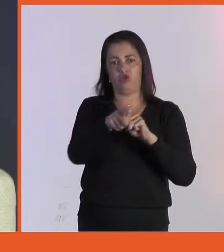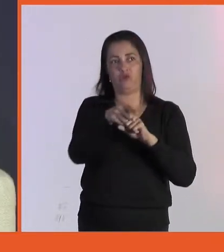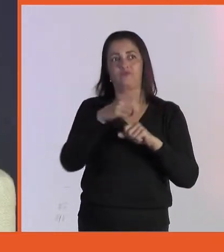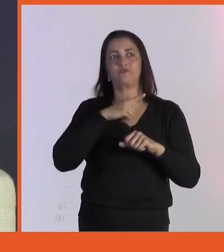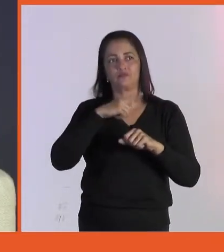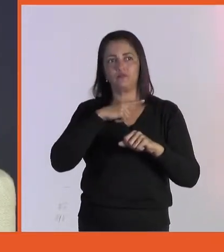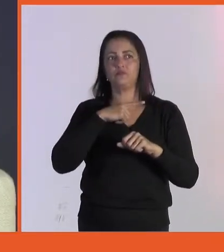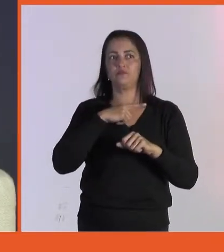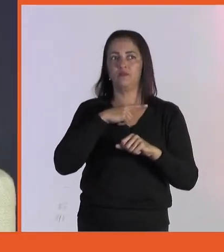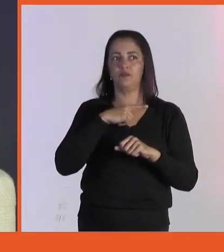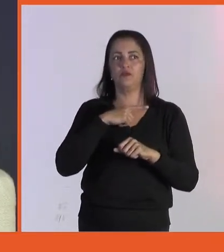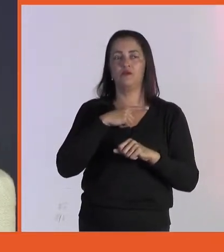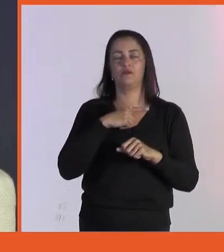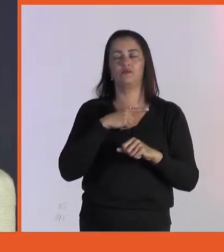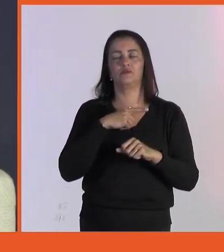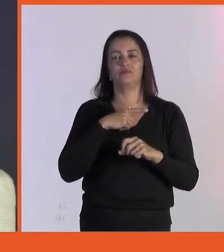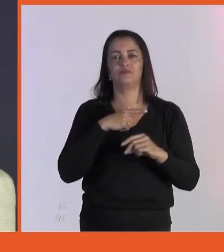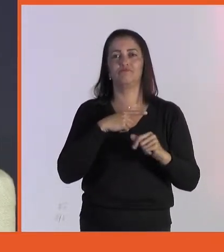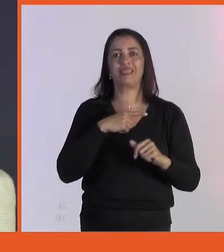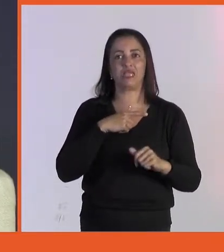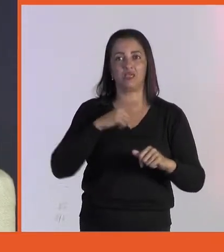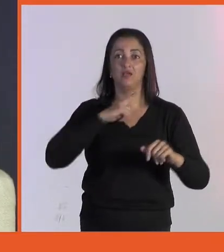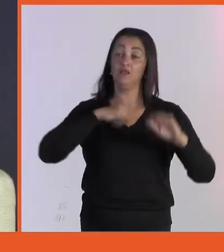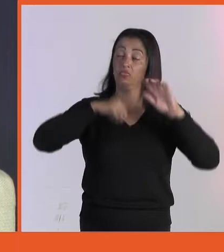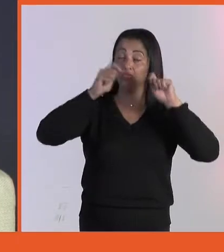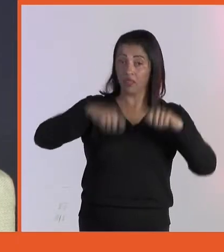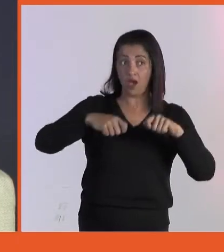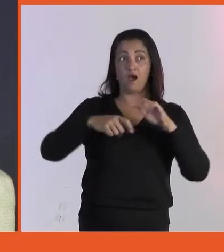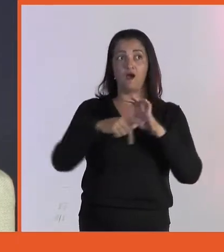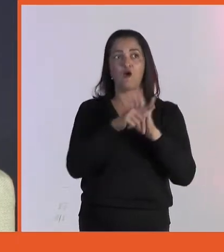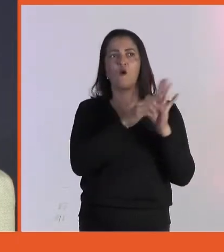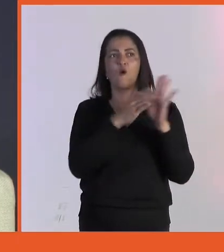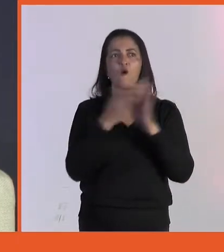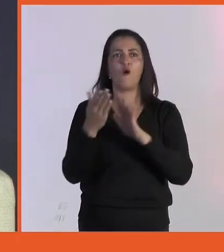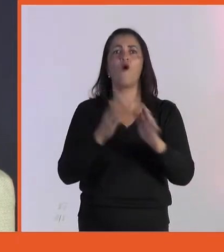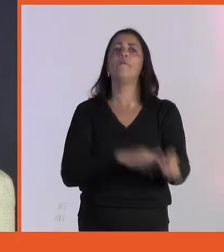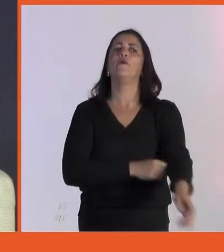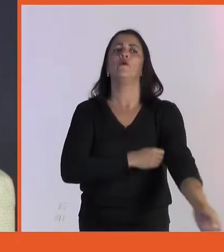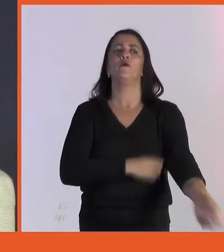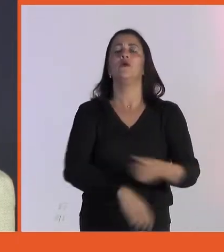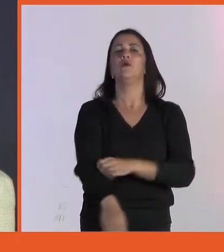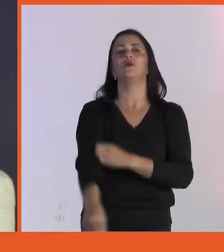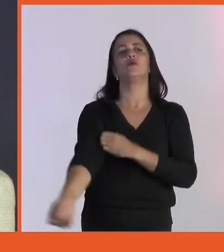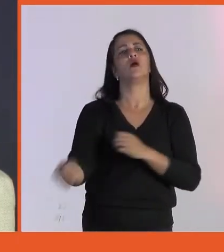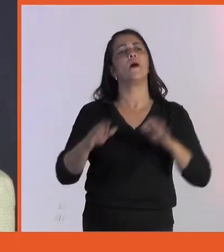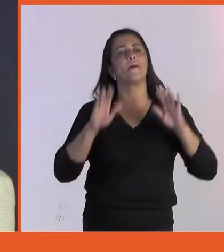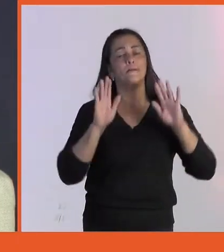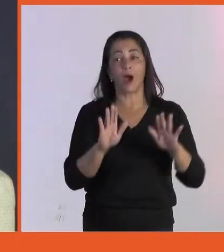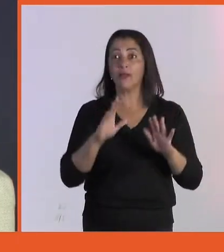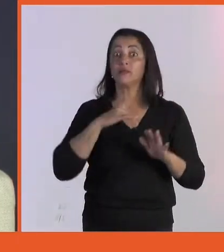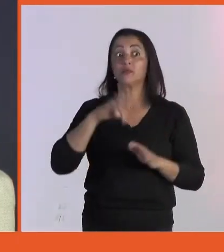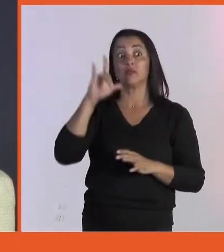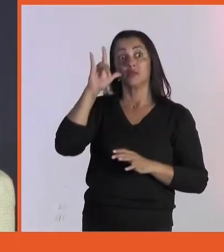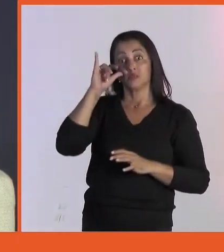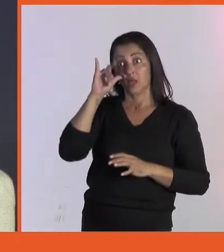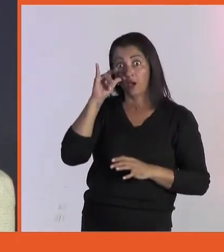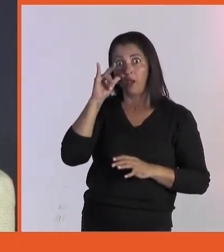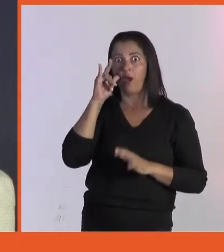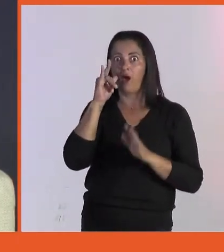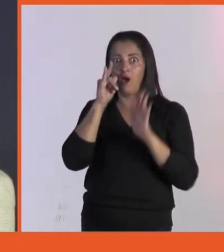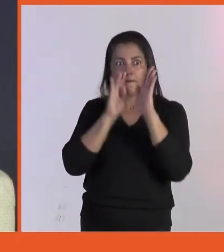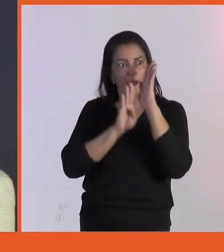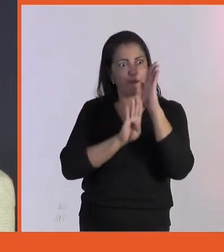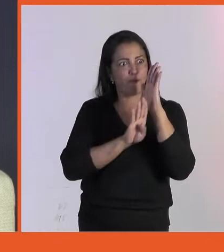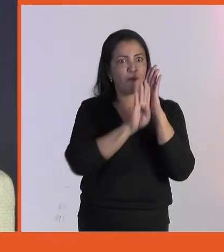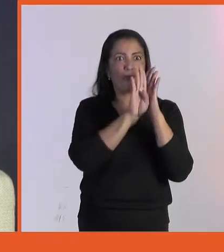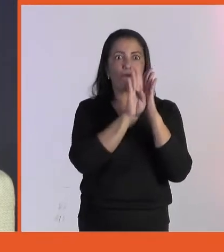Que viralizam, geram muito engajamento ali no Twitter, muito engajamento no Instagram, muito engajamento, sei lá, em um